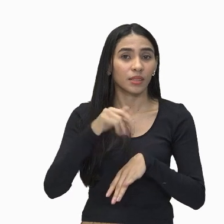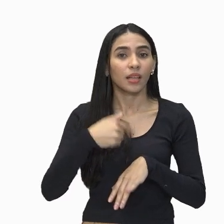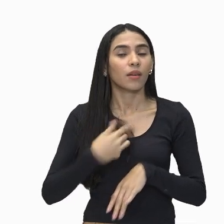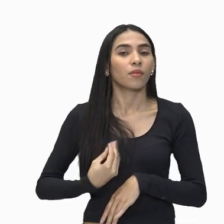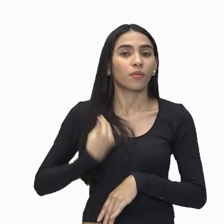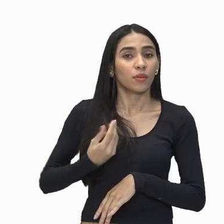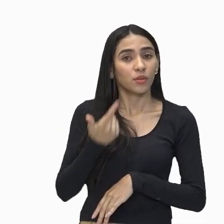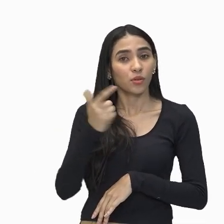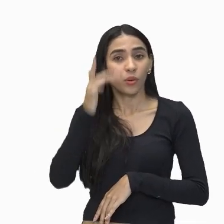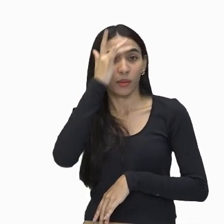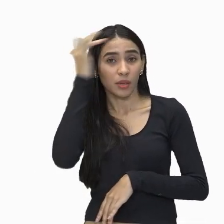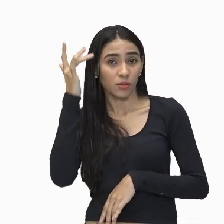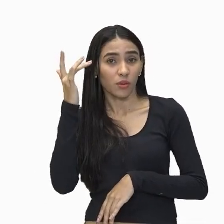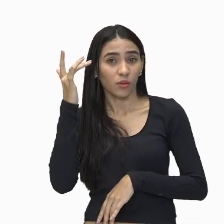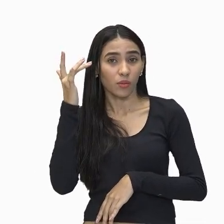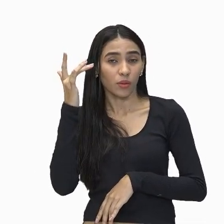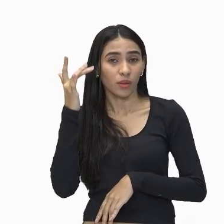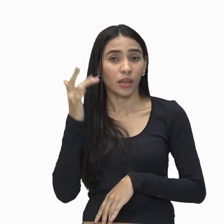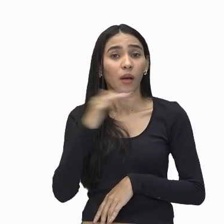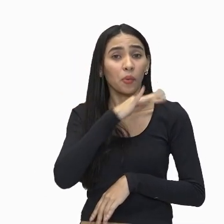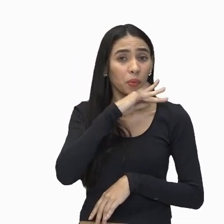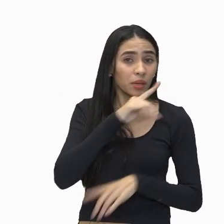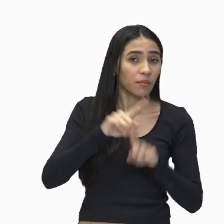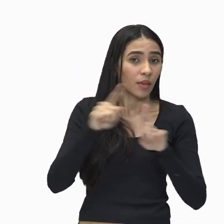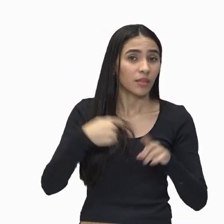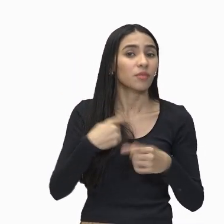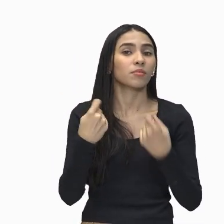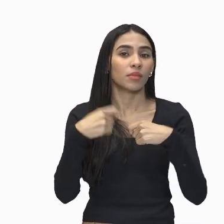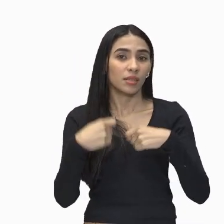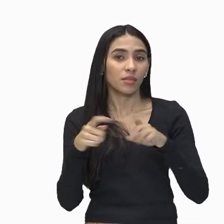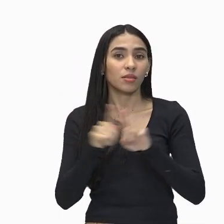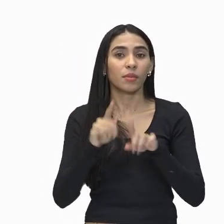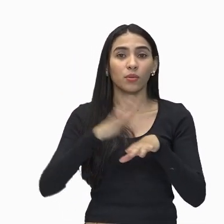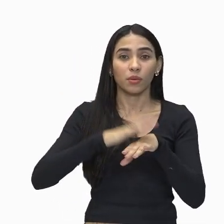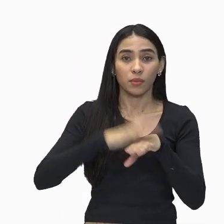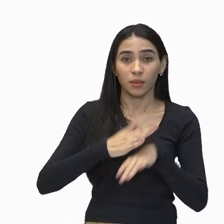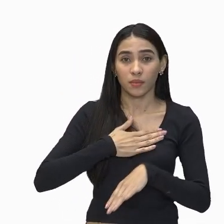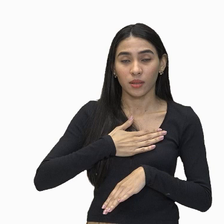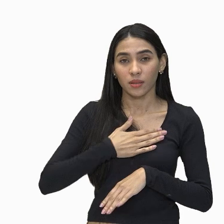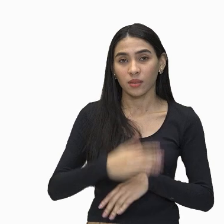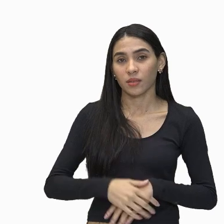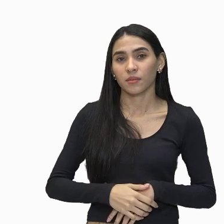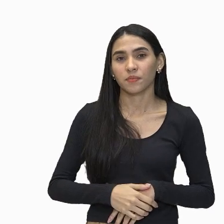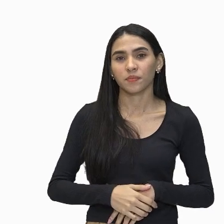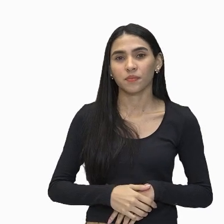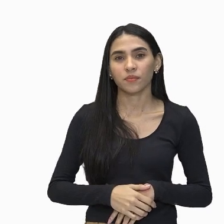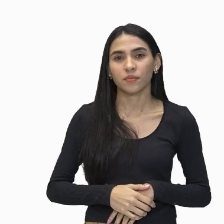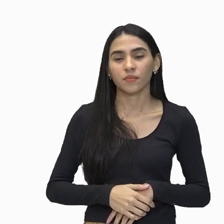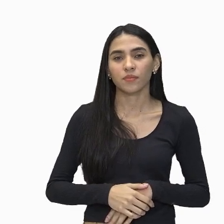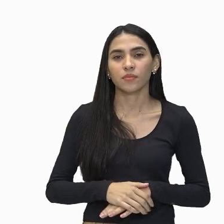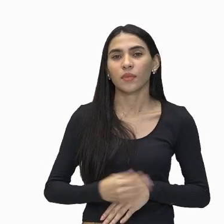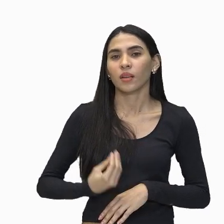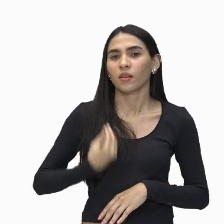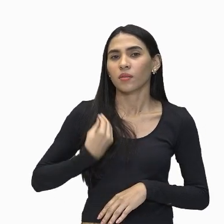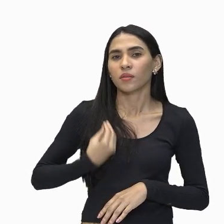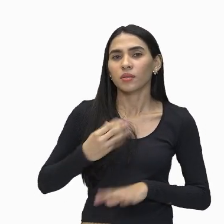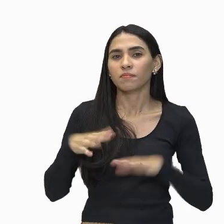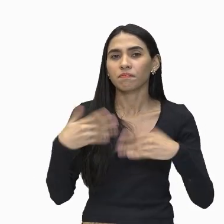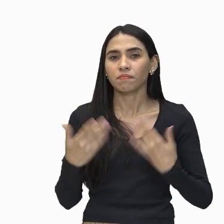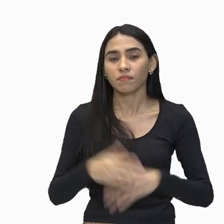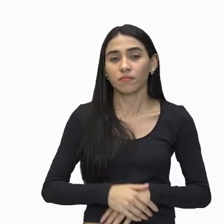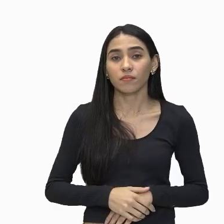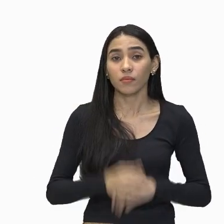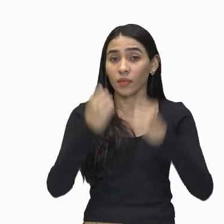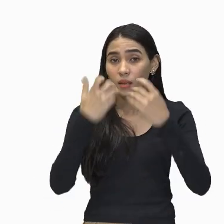do outro, então é inautêntica, mas eu preciso viver a minha. O que seria essa existência inautêntica, então?